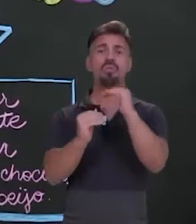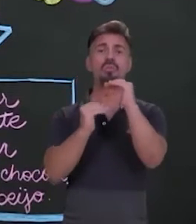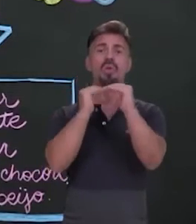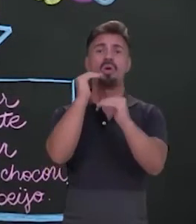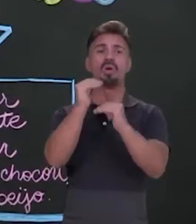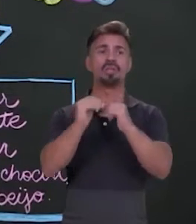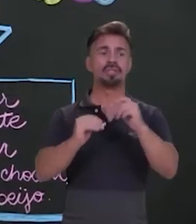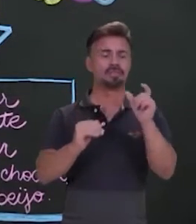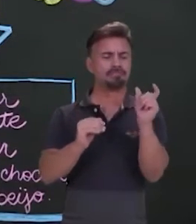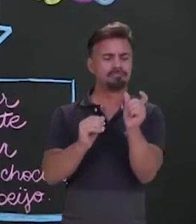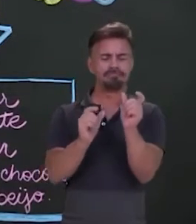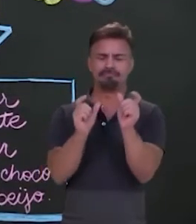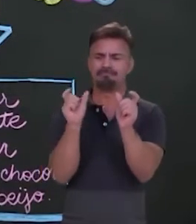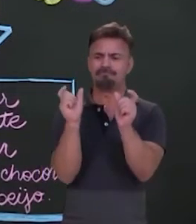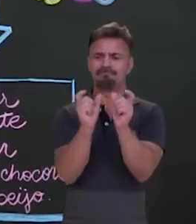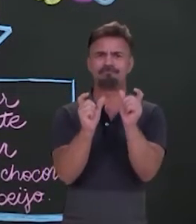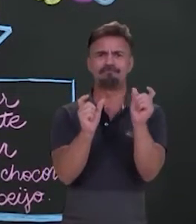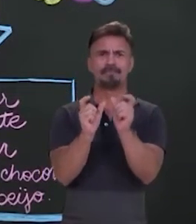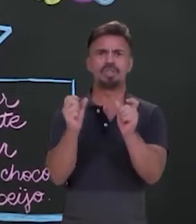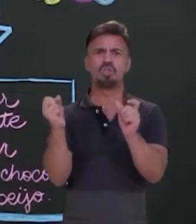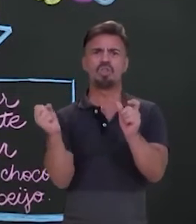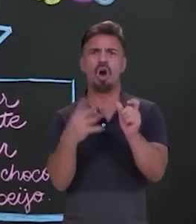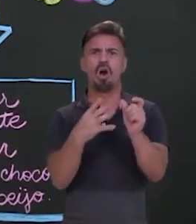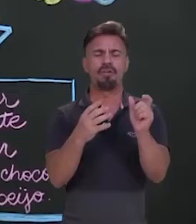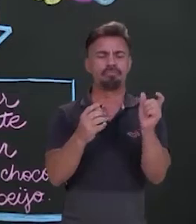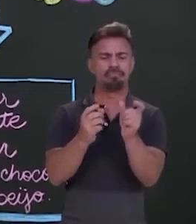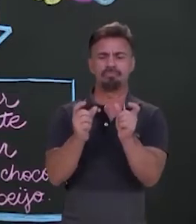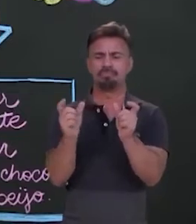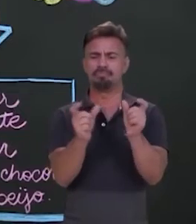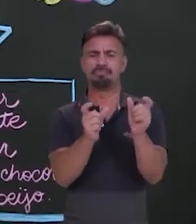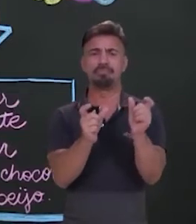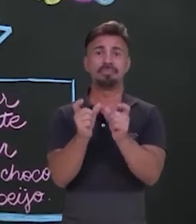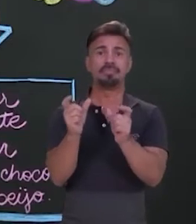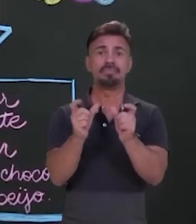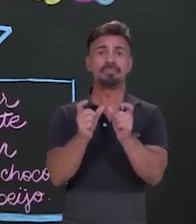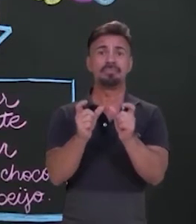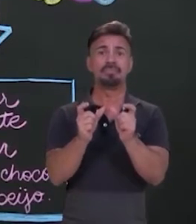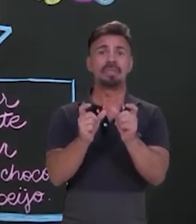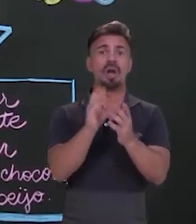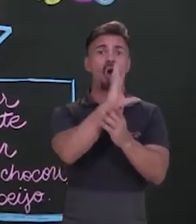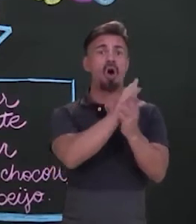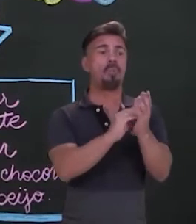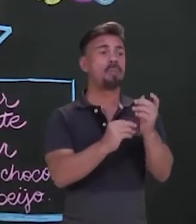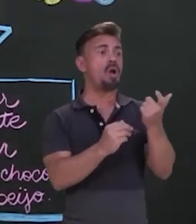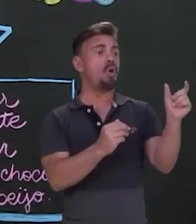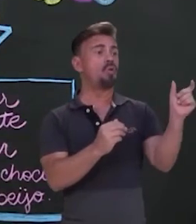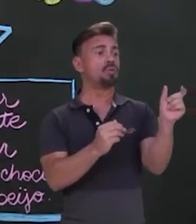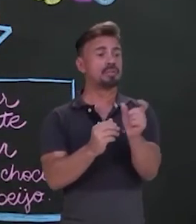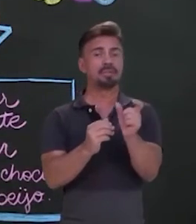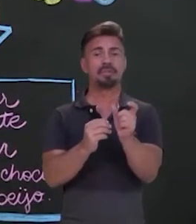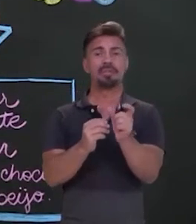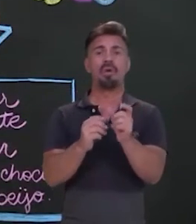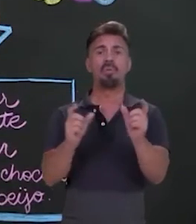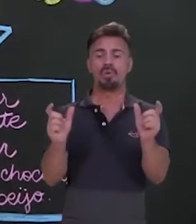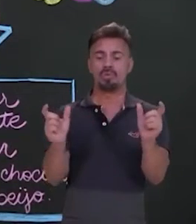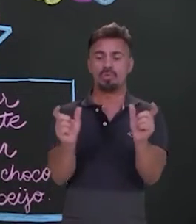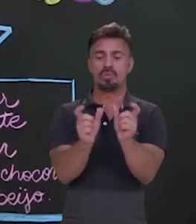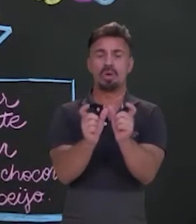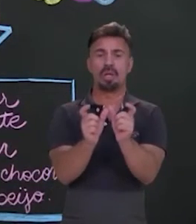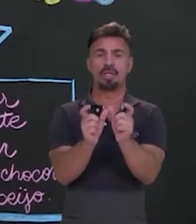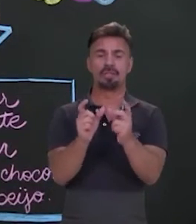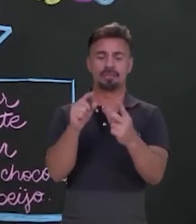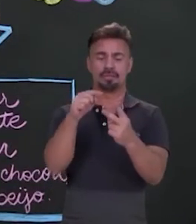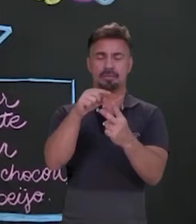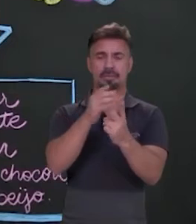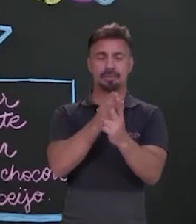encontrar pedacinhos de palavras ou novas palavras que são formadas a partir de outra. O processo de composição ele é